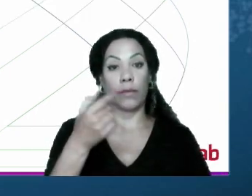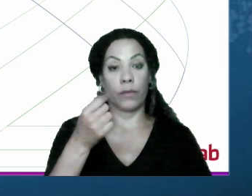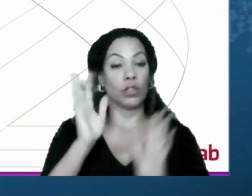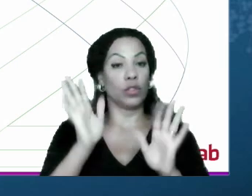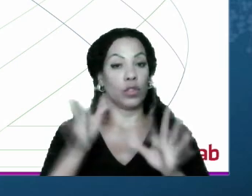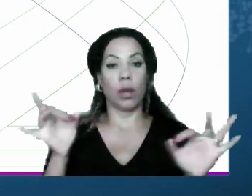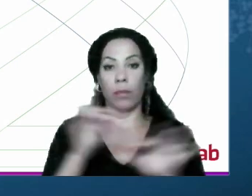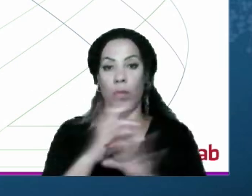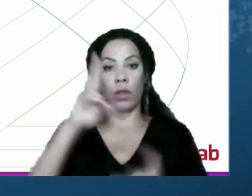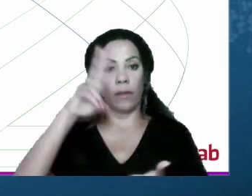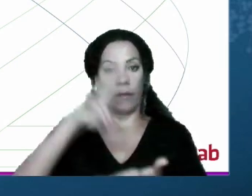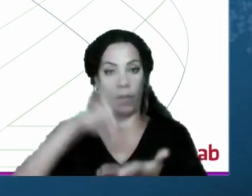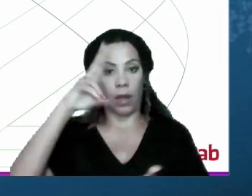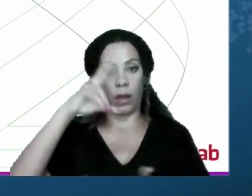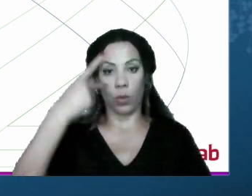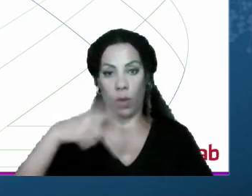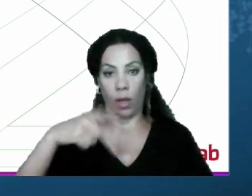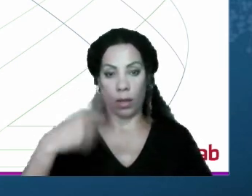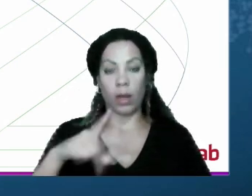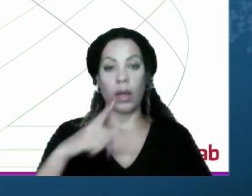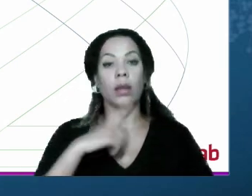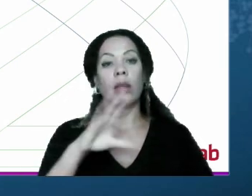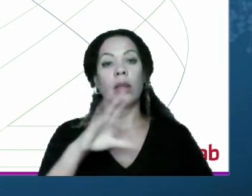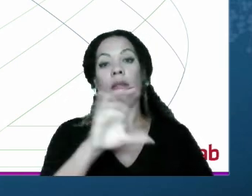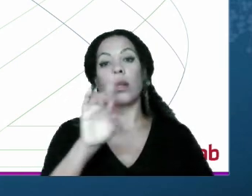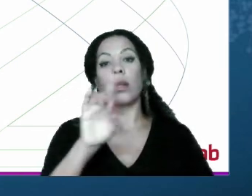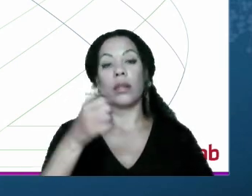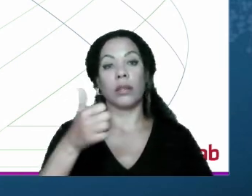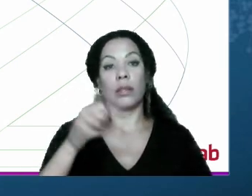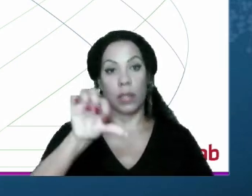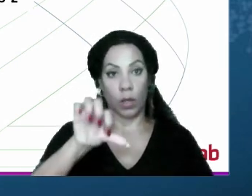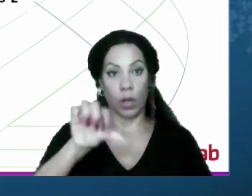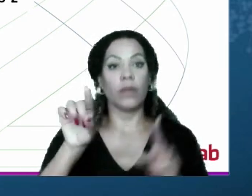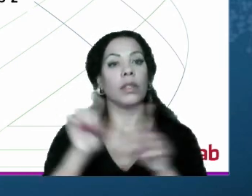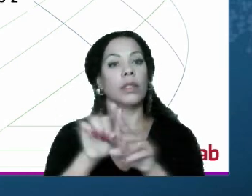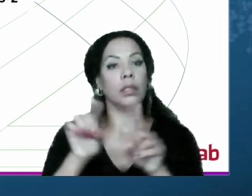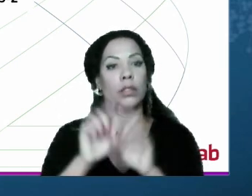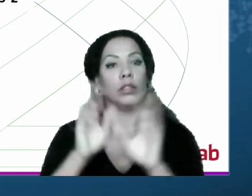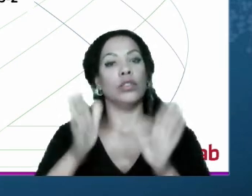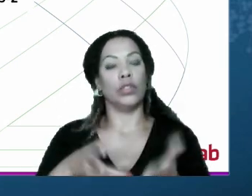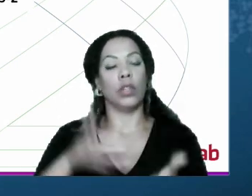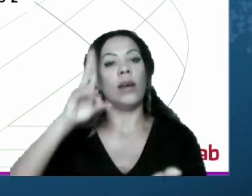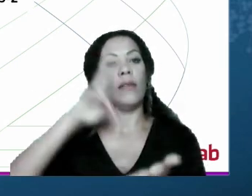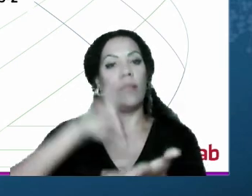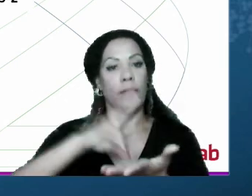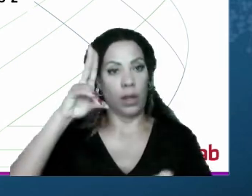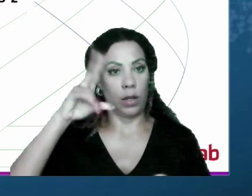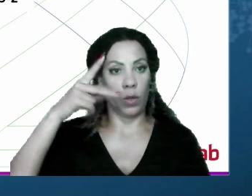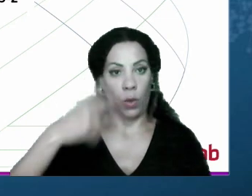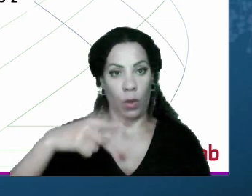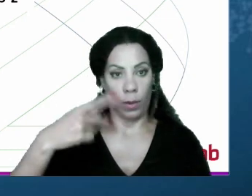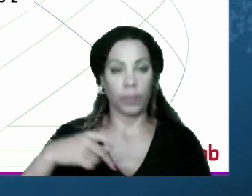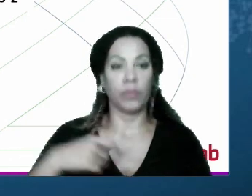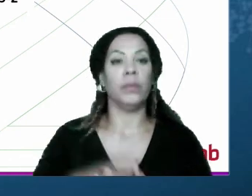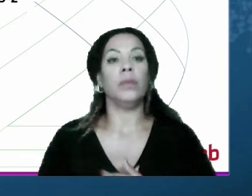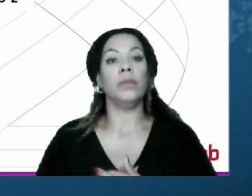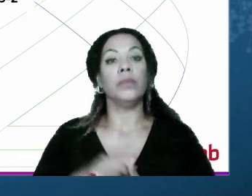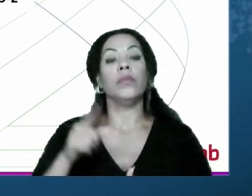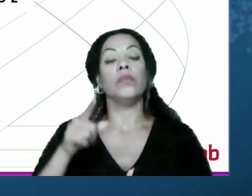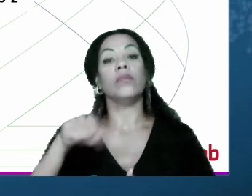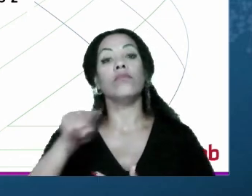validado aqui. Tem aqui um CD19 também, que foi validado aqui também. E eles